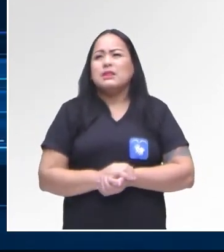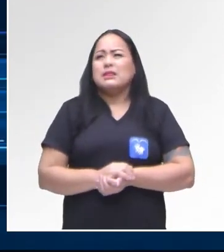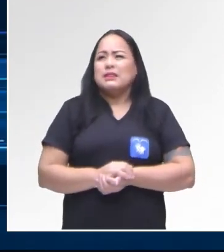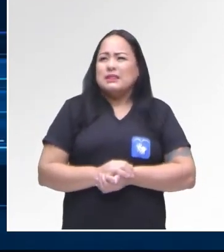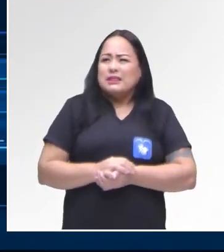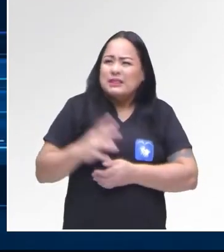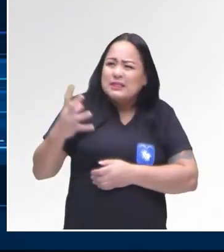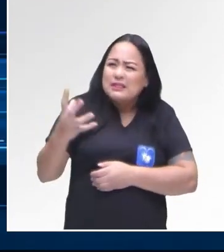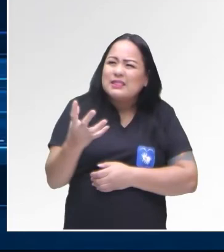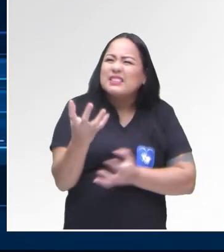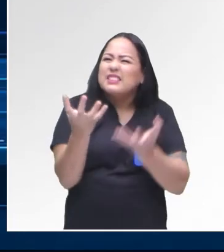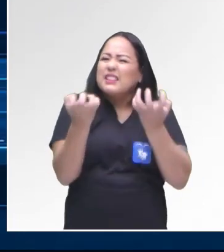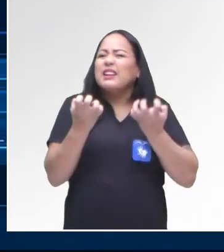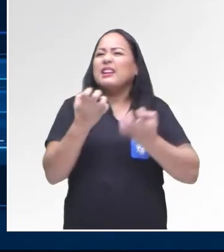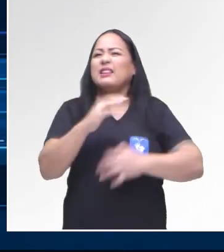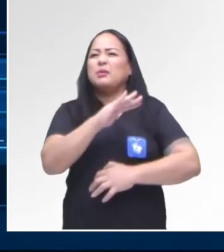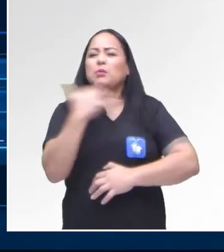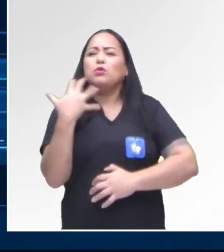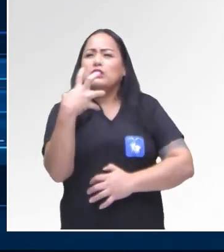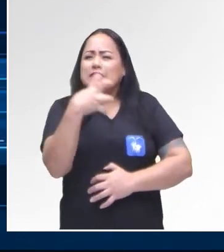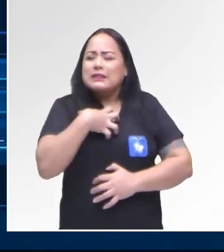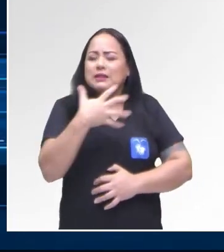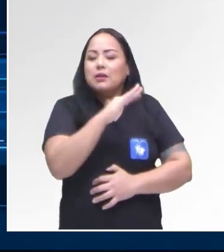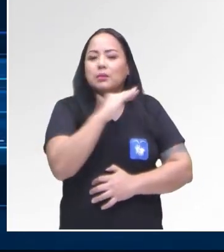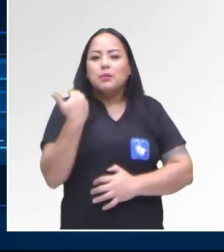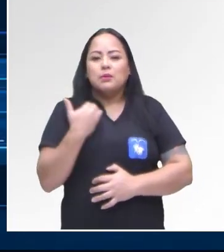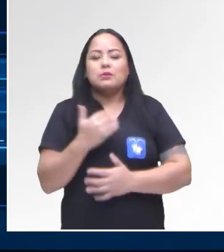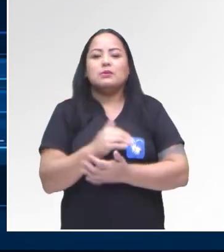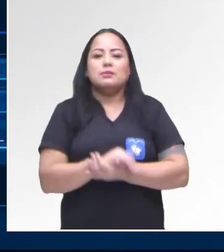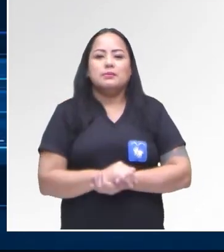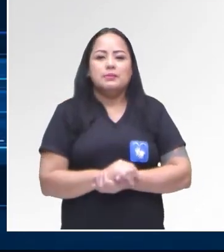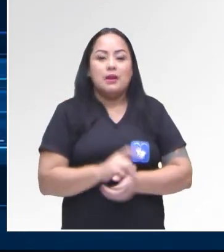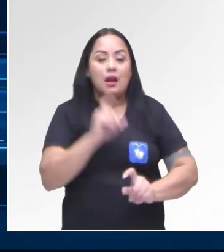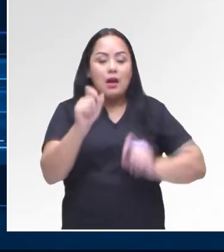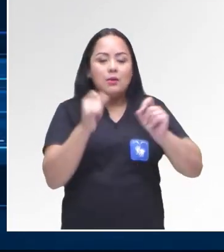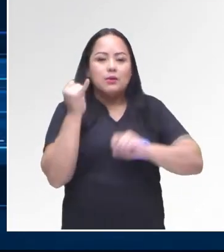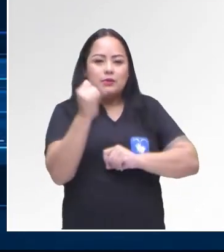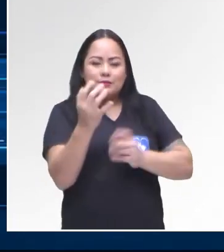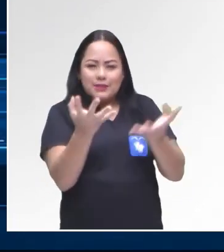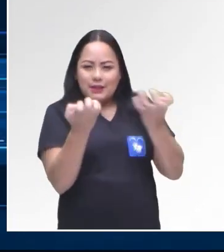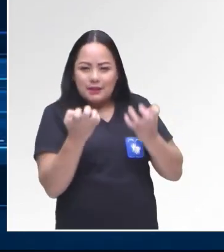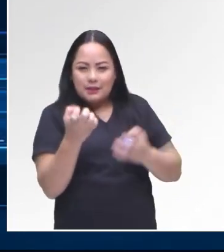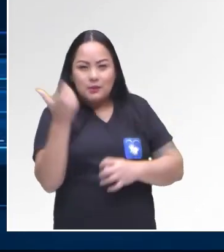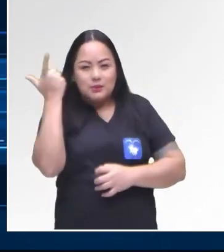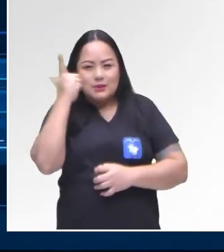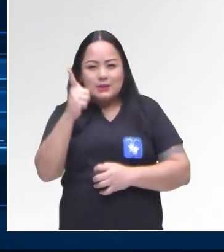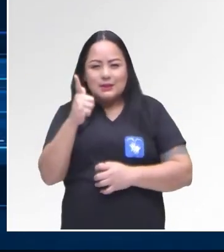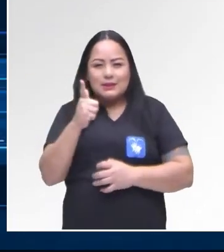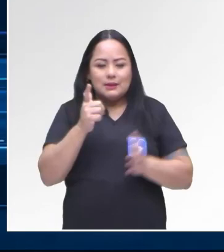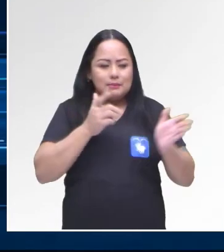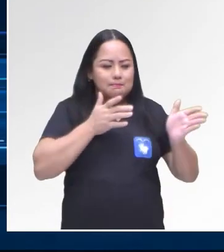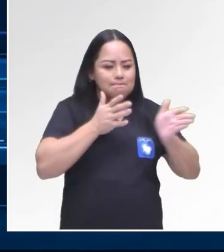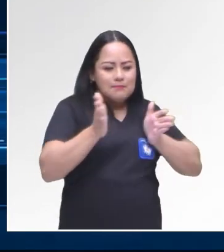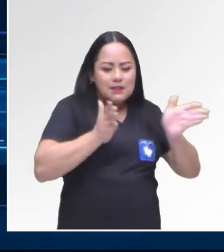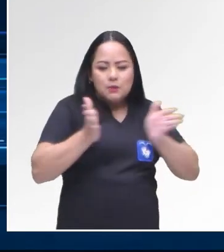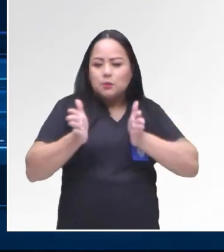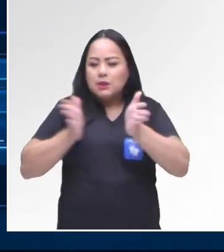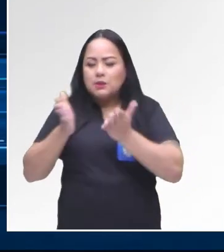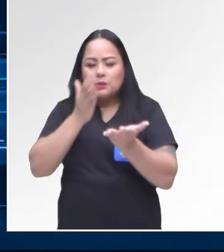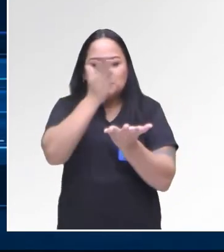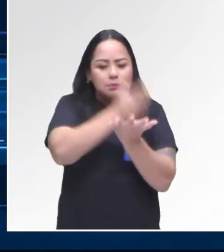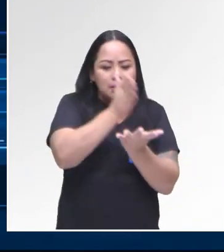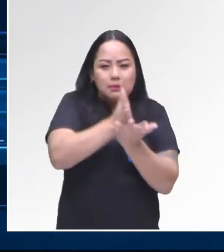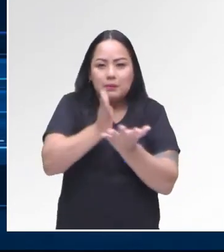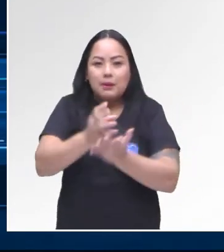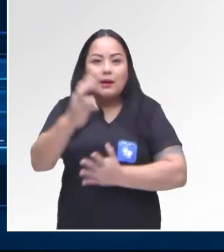eles levavam adiante mesmo. Então, o que nós queremos? Que você consiga situar cada momento, primeiramente. Ainda temos a